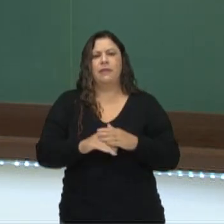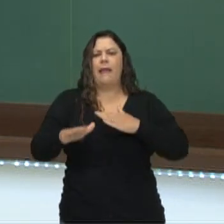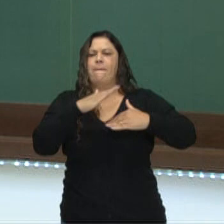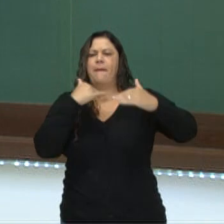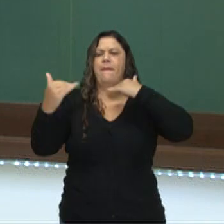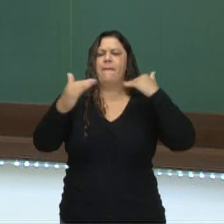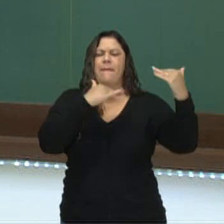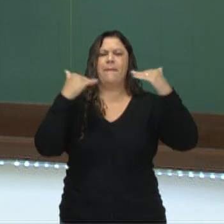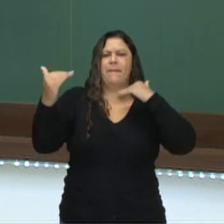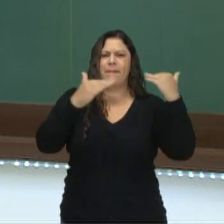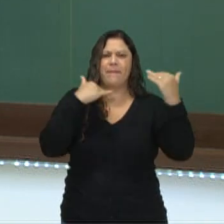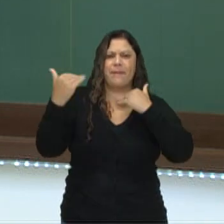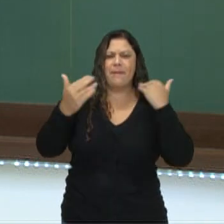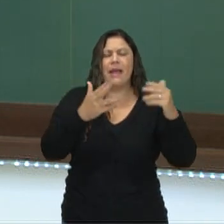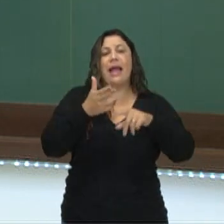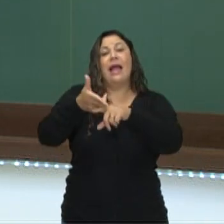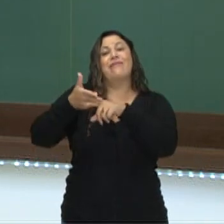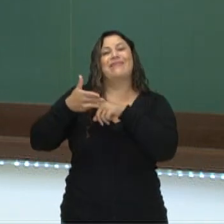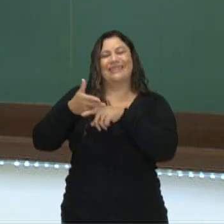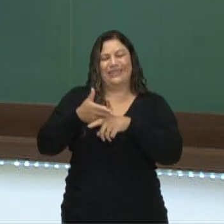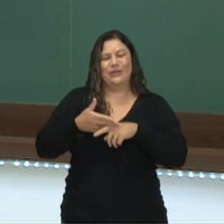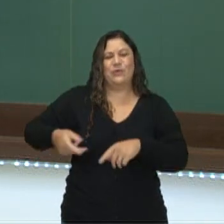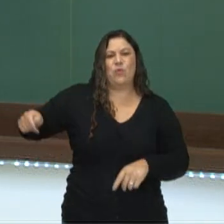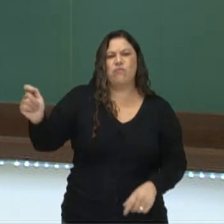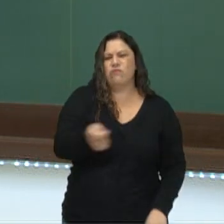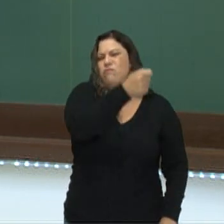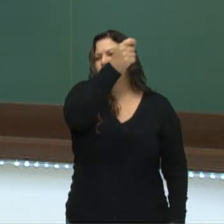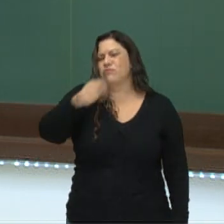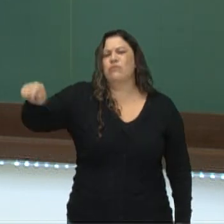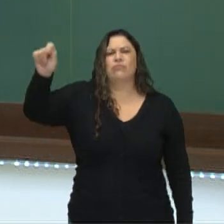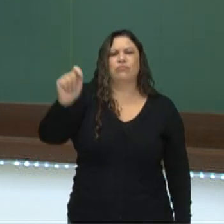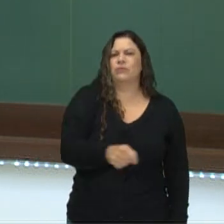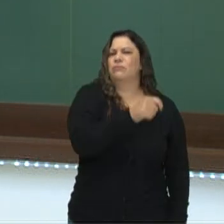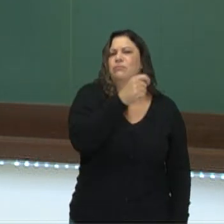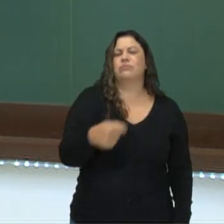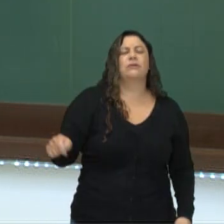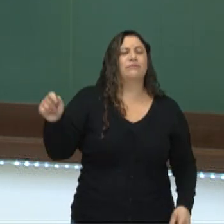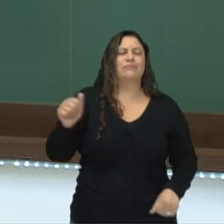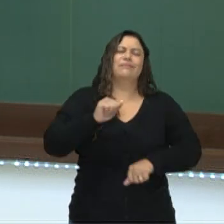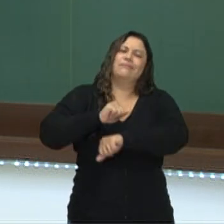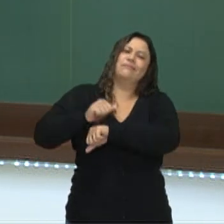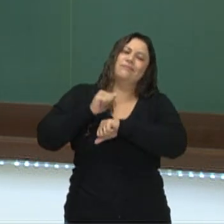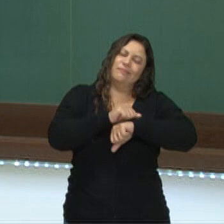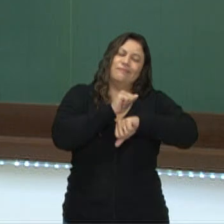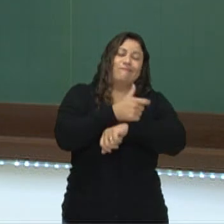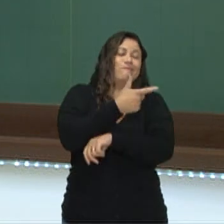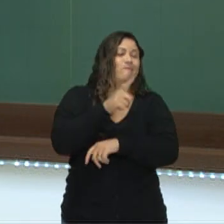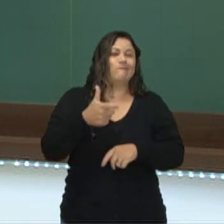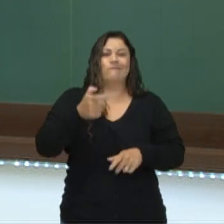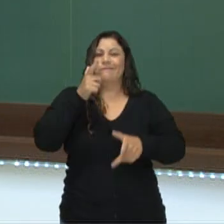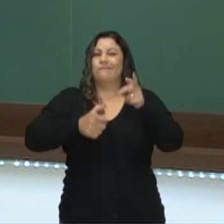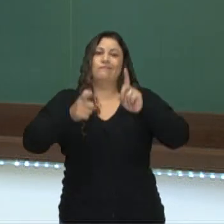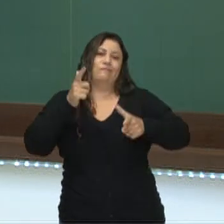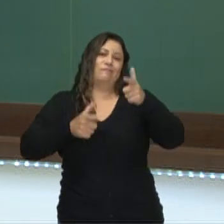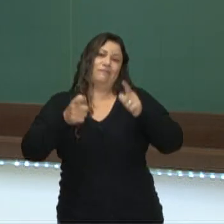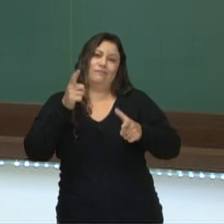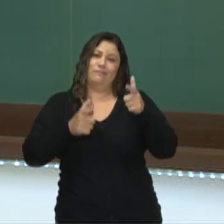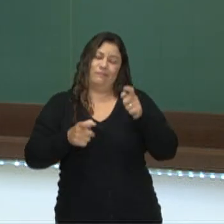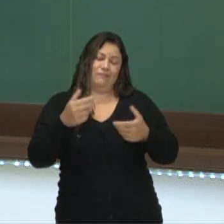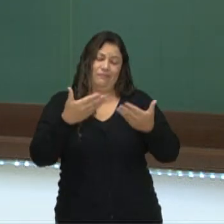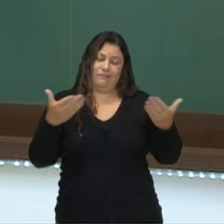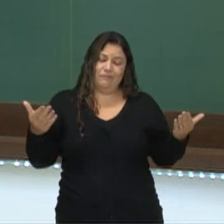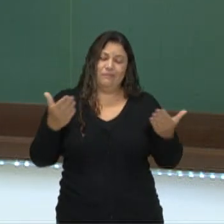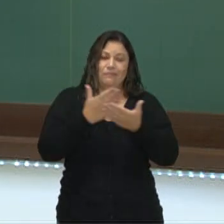para todo lado, com facões. Por quê? Porque é um povo mais carente, não tinha arma de fogo. Então começaram a utilizar